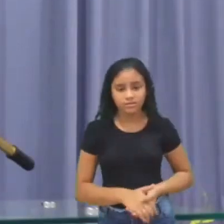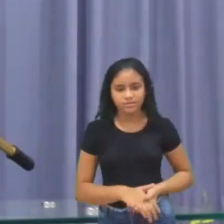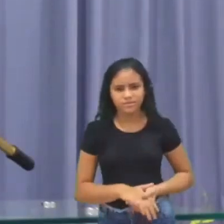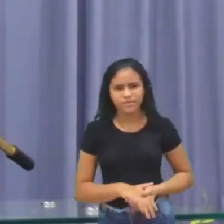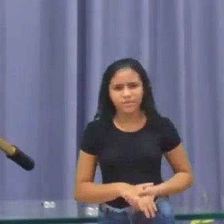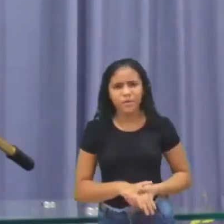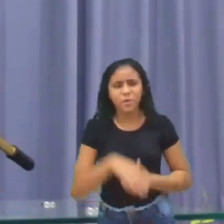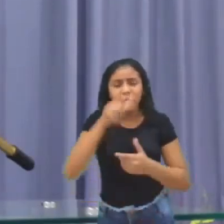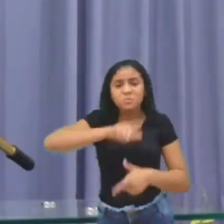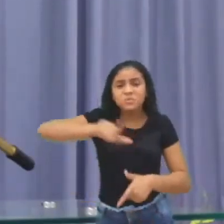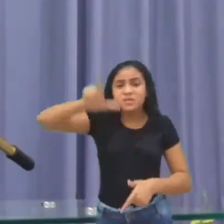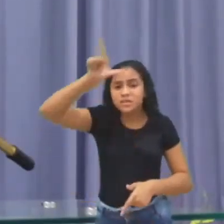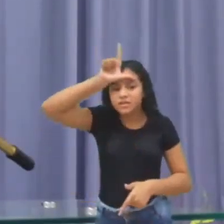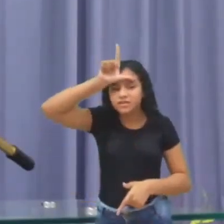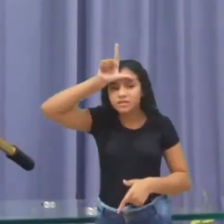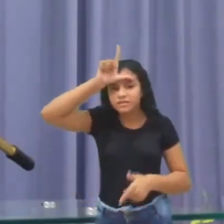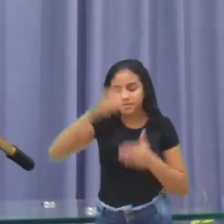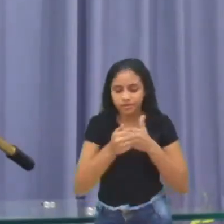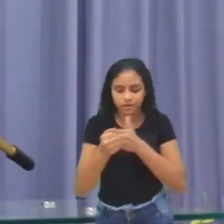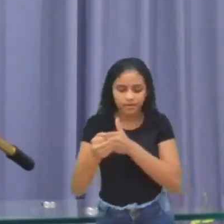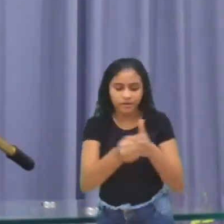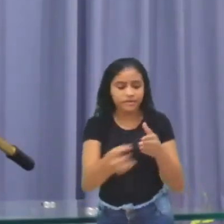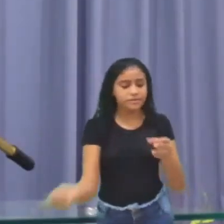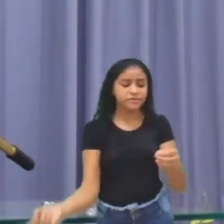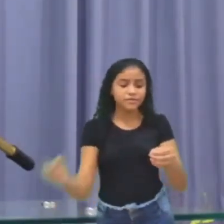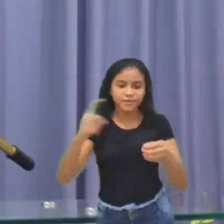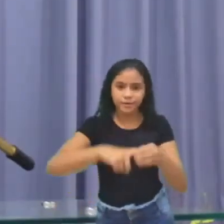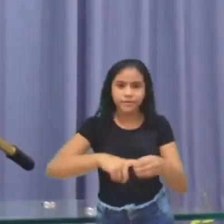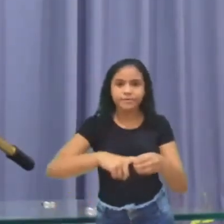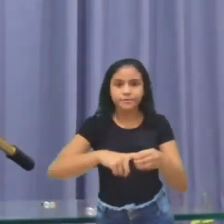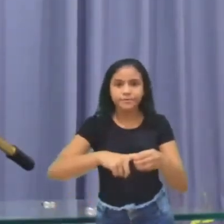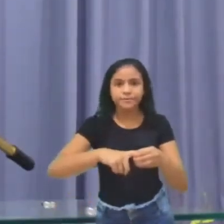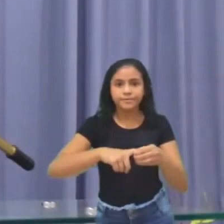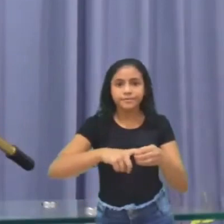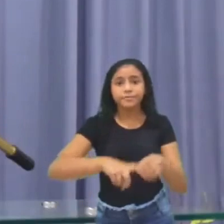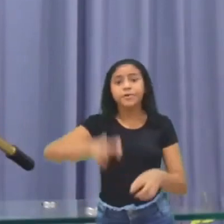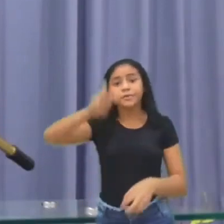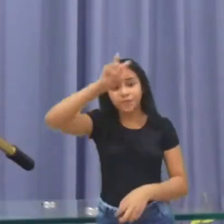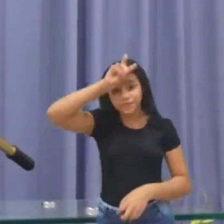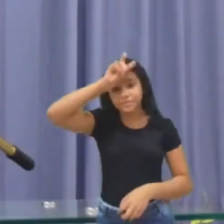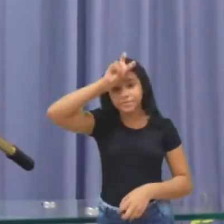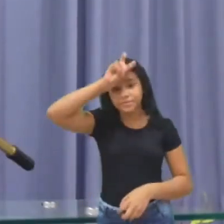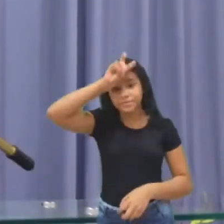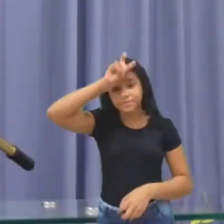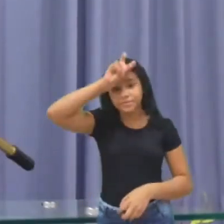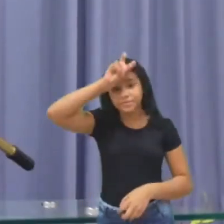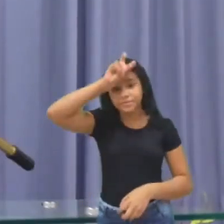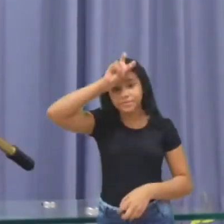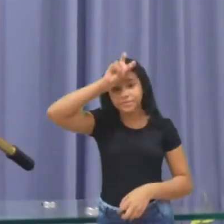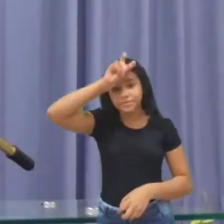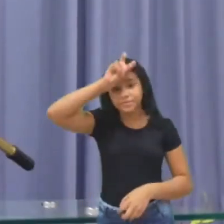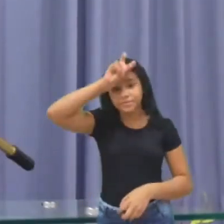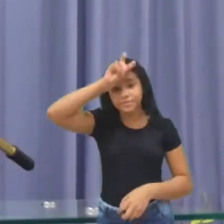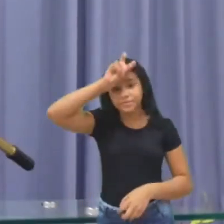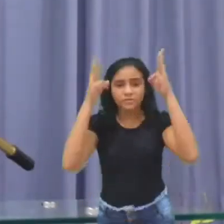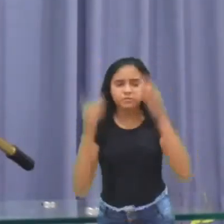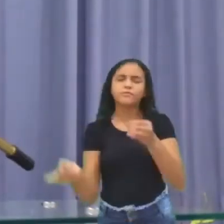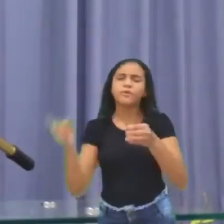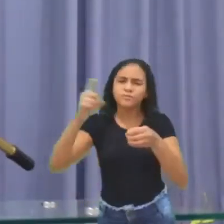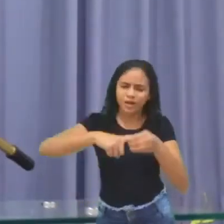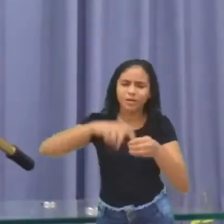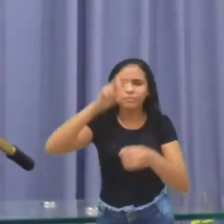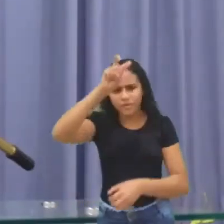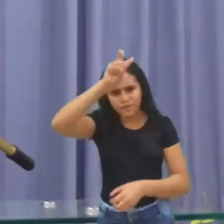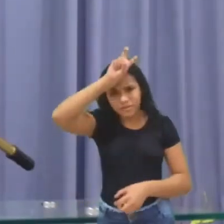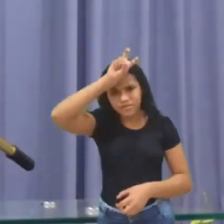um líder que os levassem de volta para o Egito. Disseram: Moisés, nós vamos voltar para o Egito. Sabemos